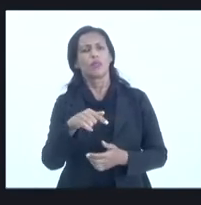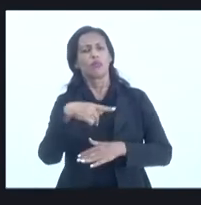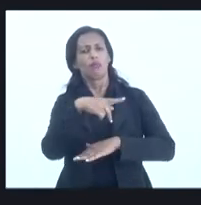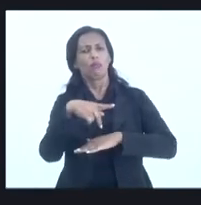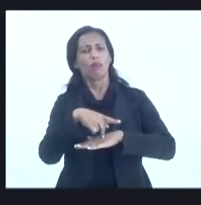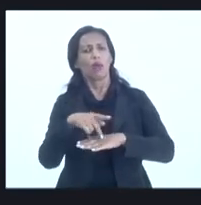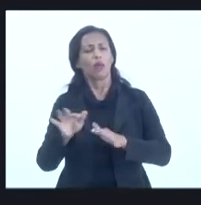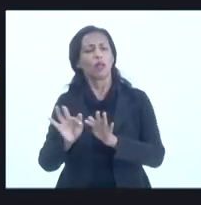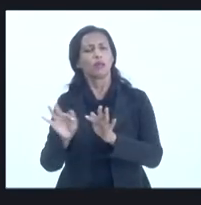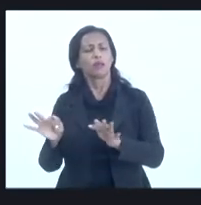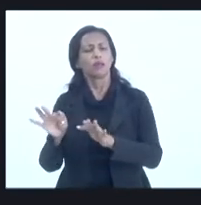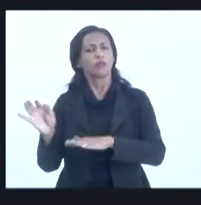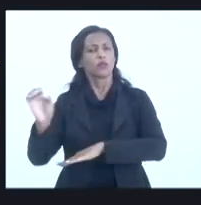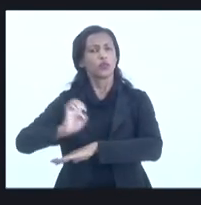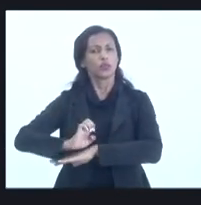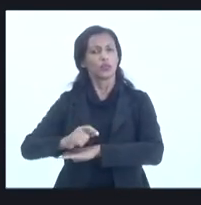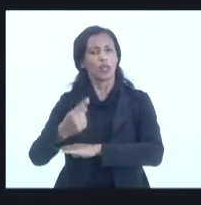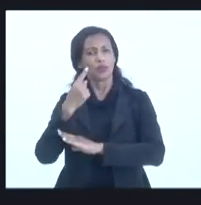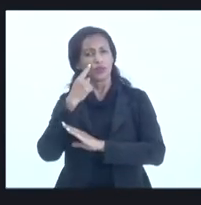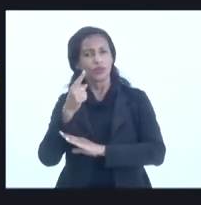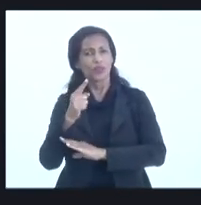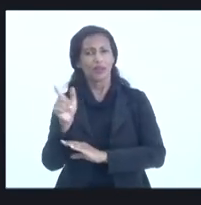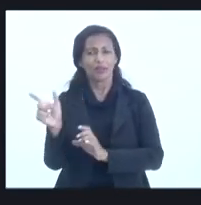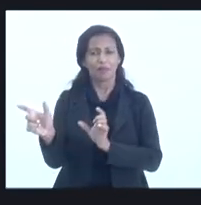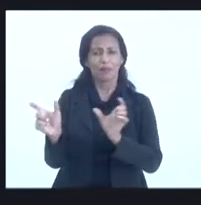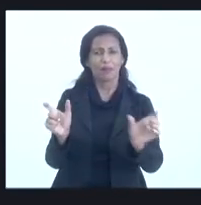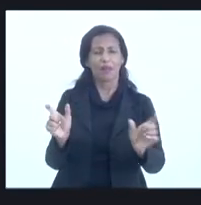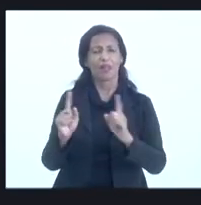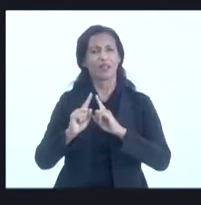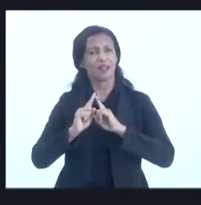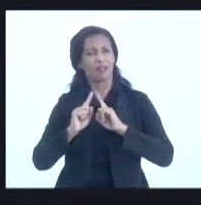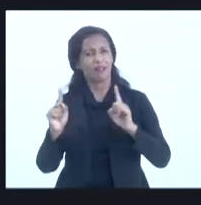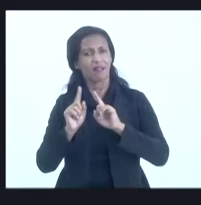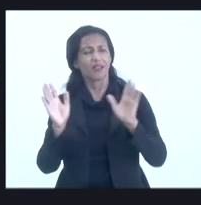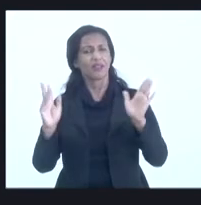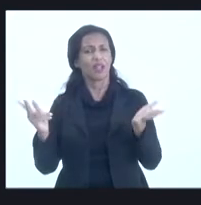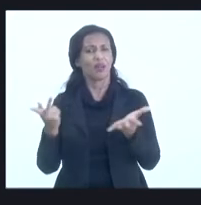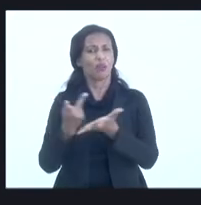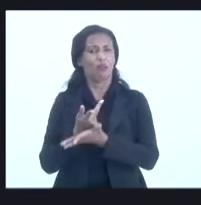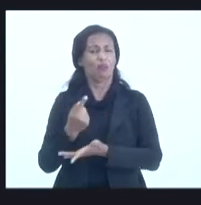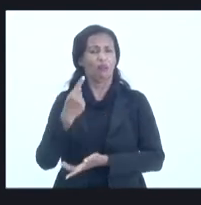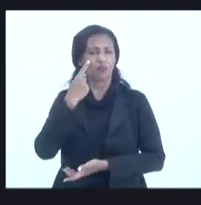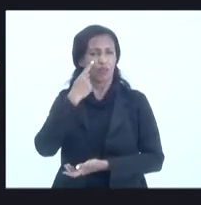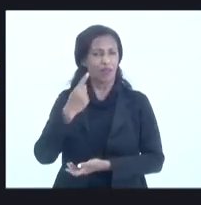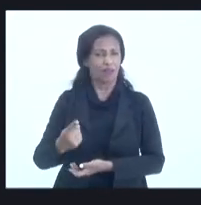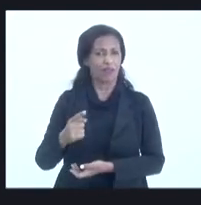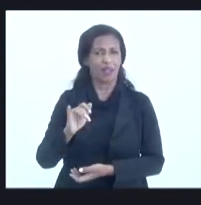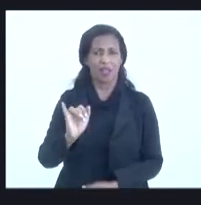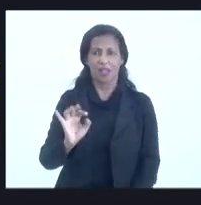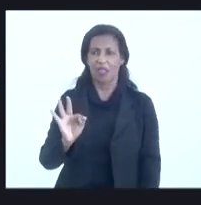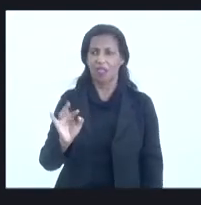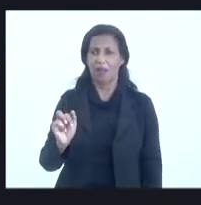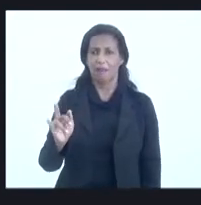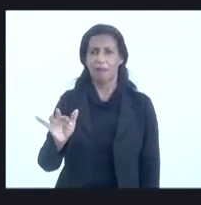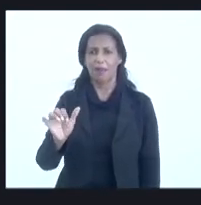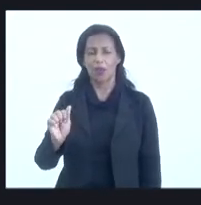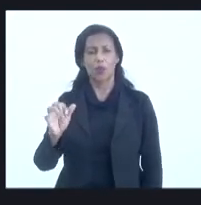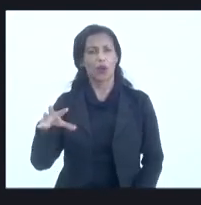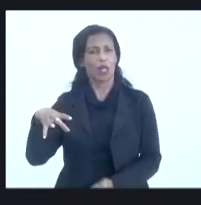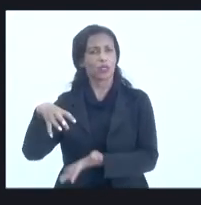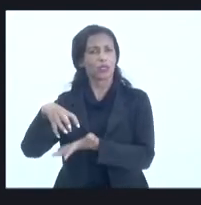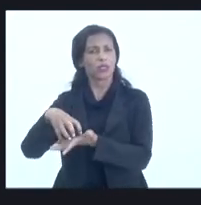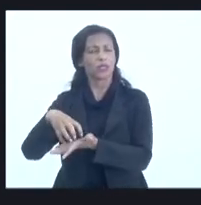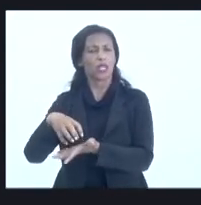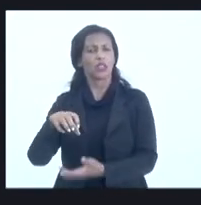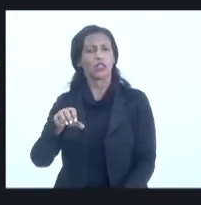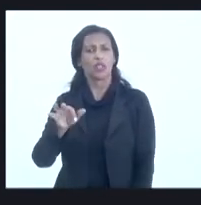também tive a oportunidade de ouvir essa mesma queixa quando estive no município de Itaperuna, na sede regional da Firjan,